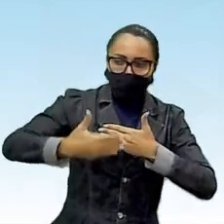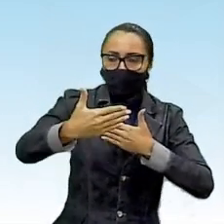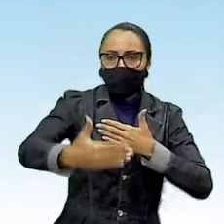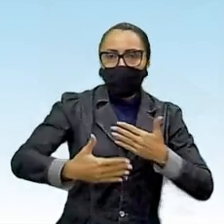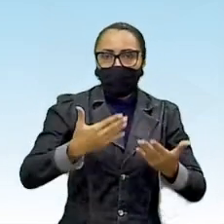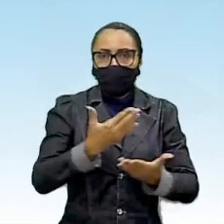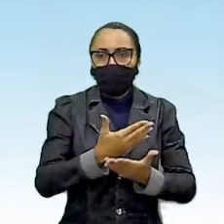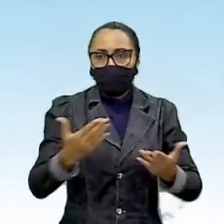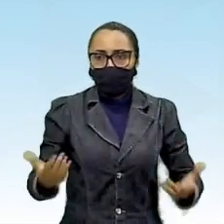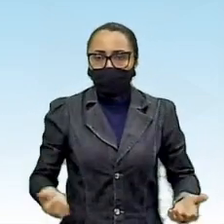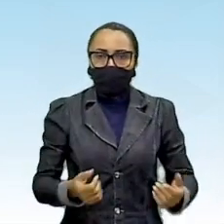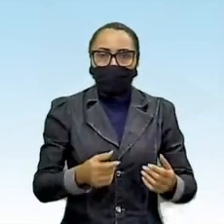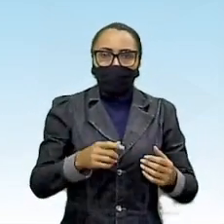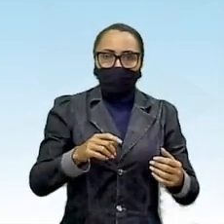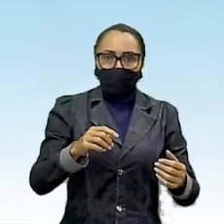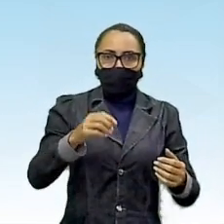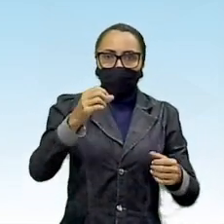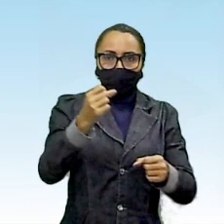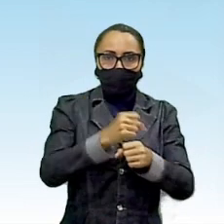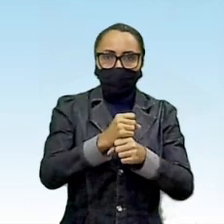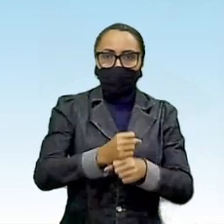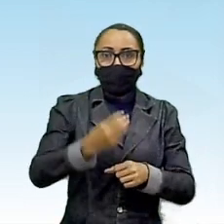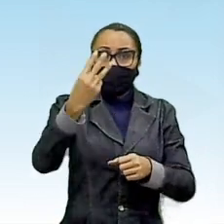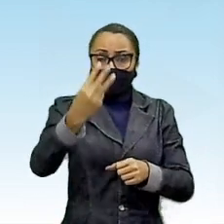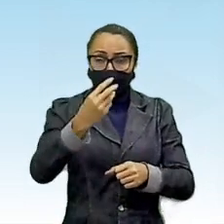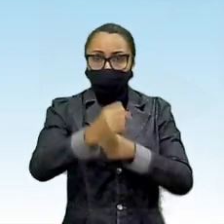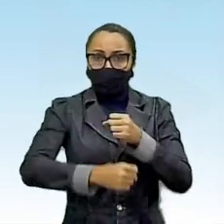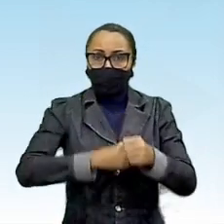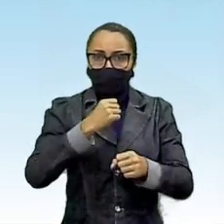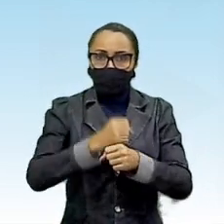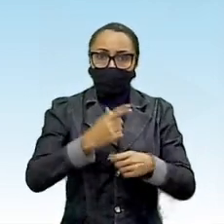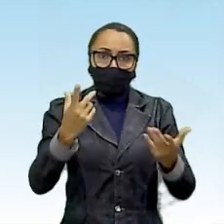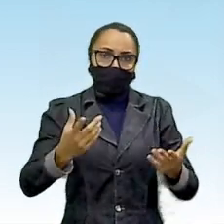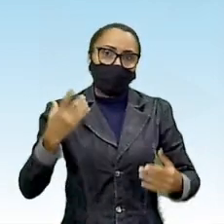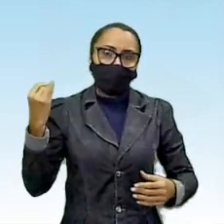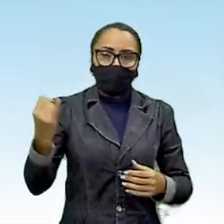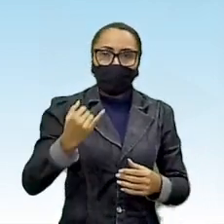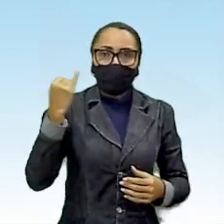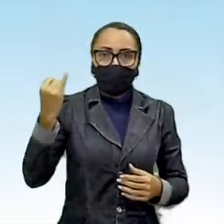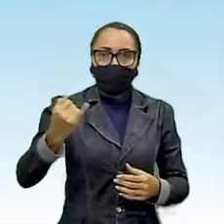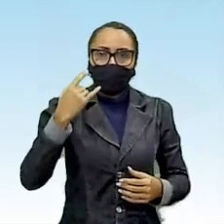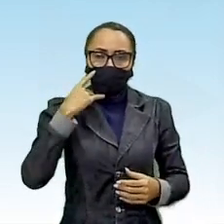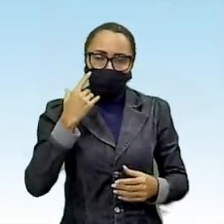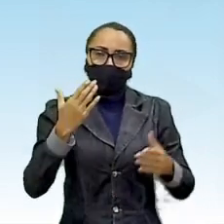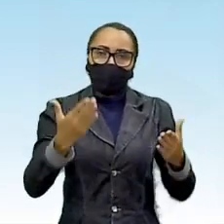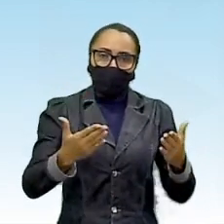desses últimos 3 anos, e é muito importante a gente se